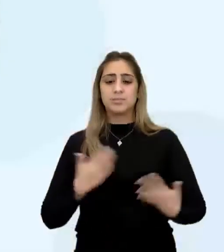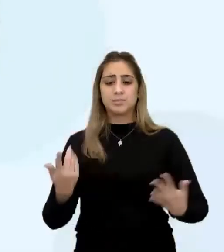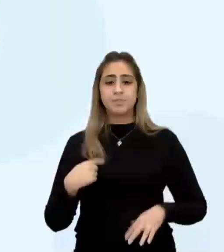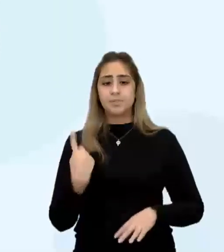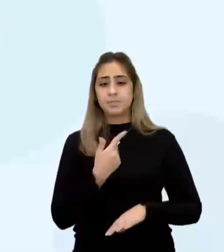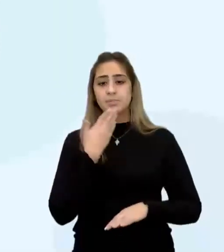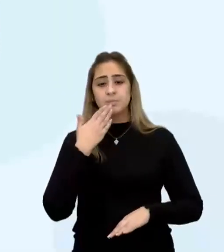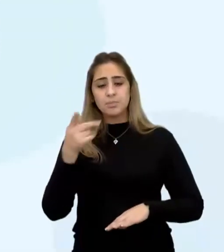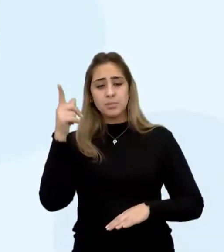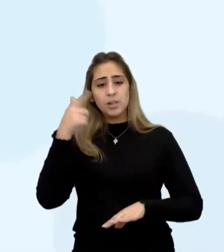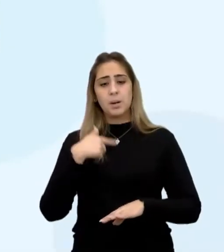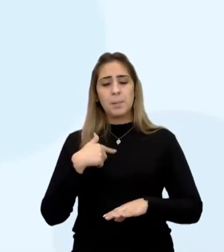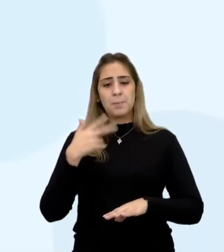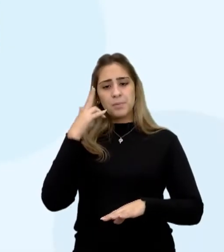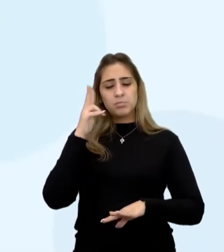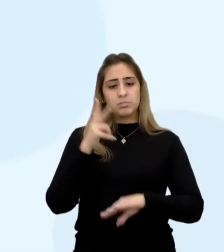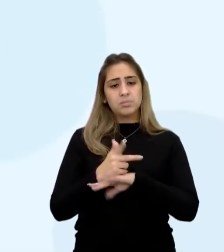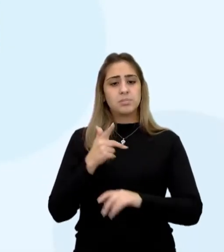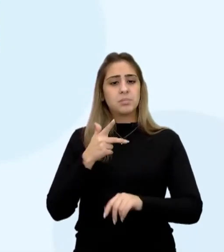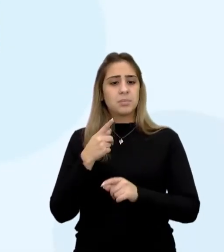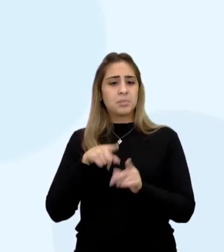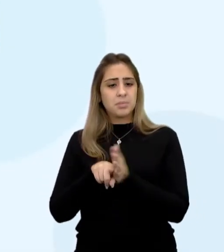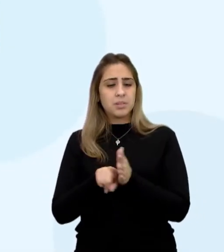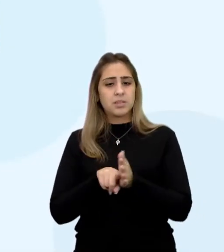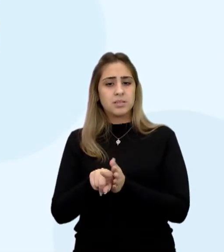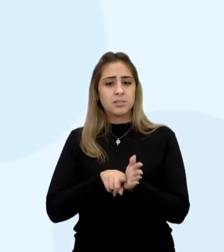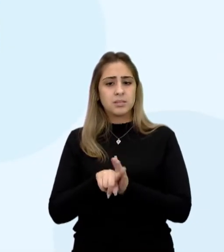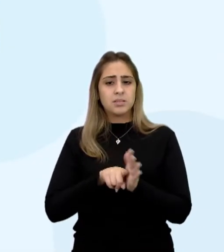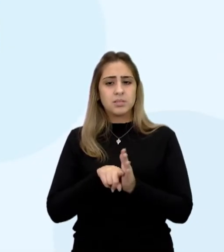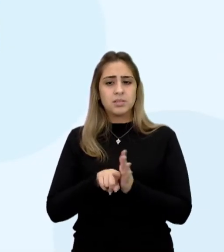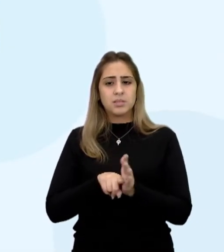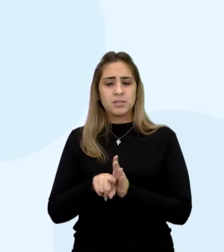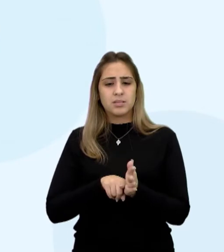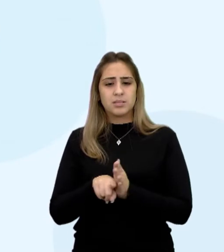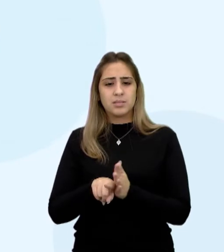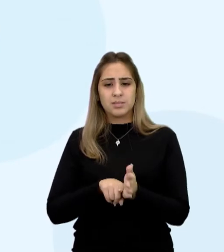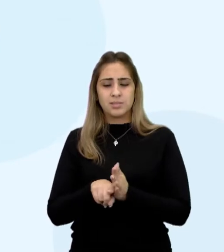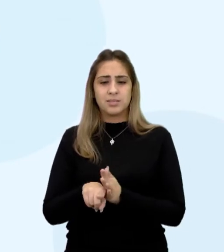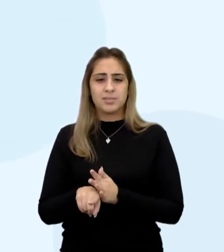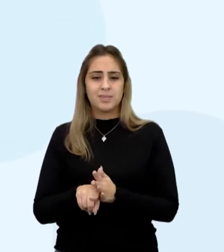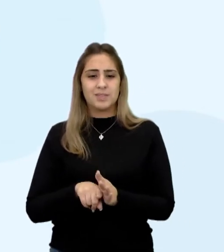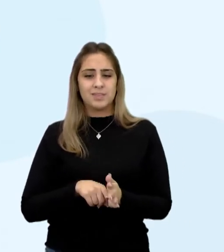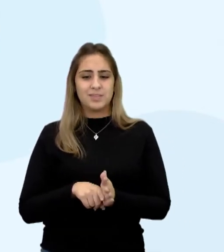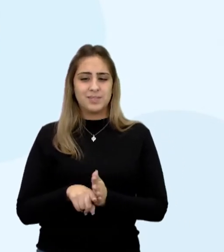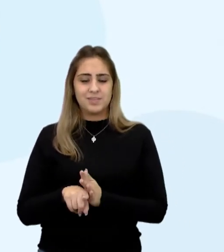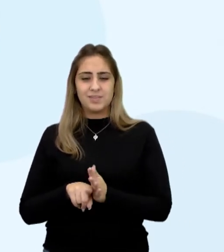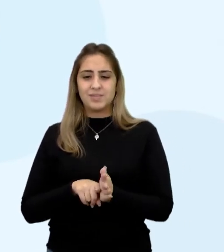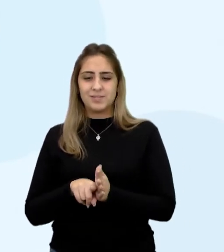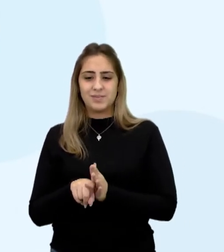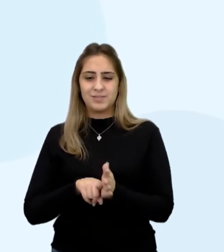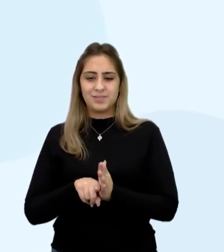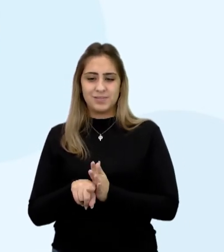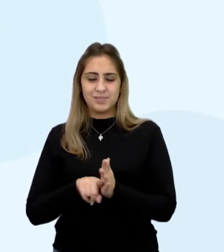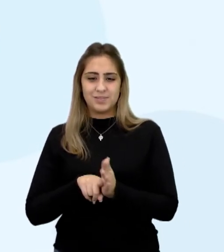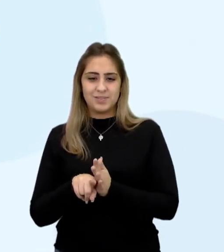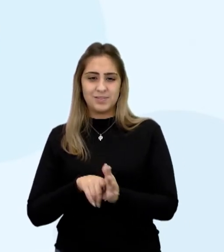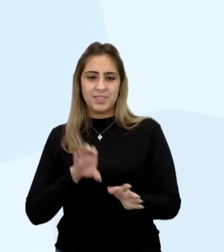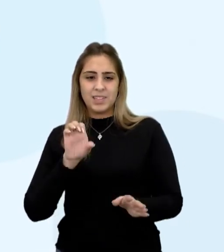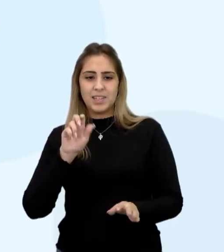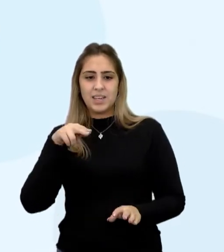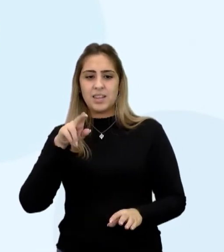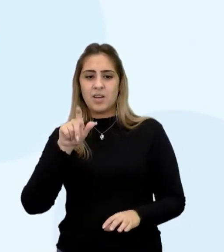vai até pedir para a produção aqui pesquisar. Eu acho que é alguém que mede terras, mas eu tô chutando.